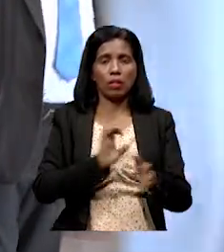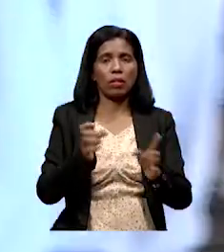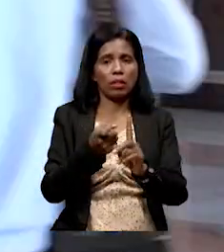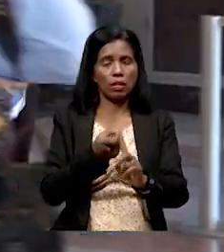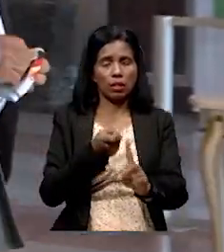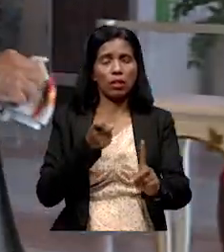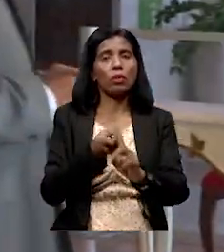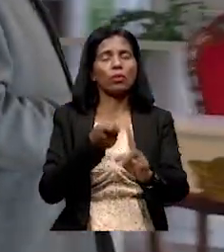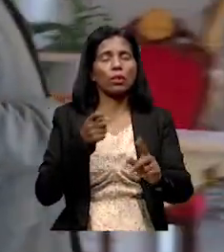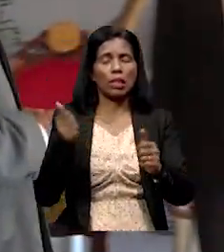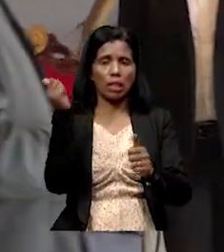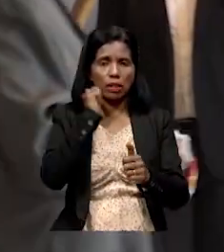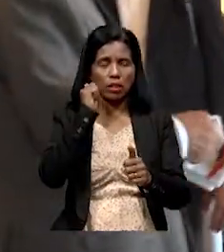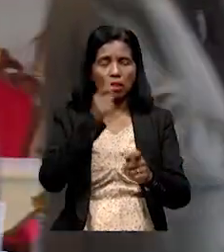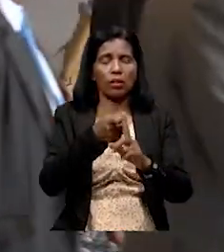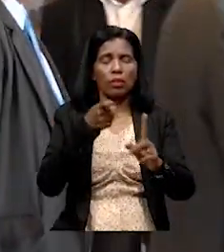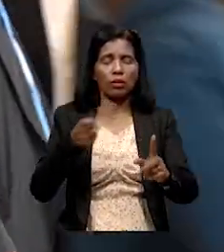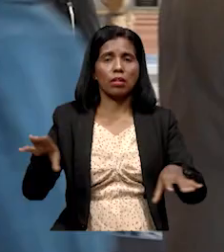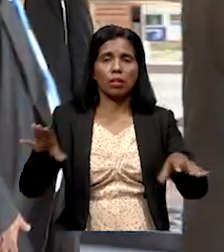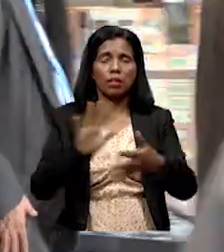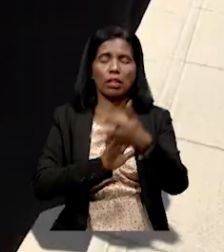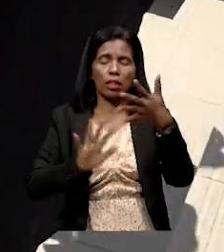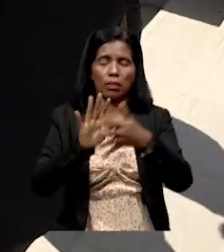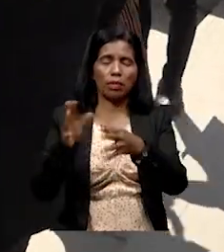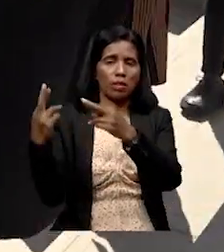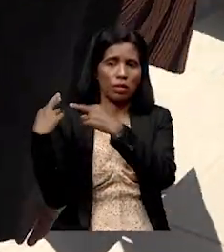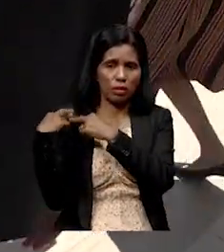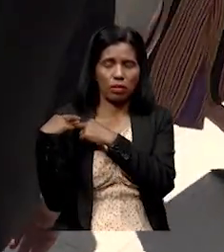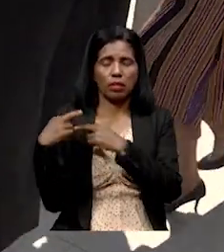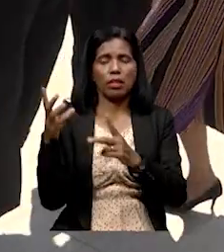atu participa iha cerimônia posse nebese halau iha lorun